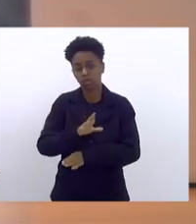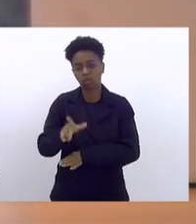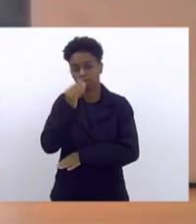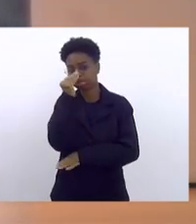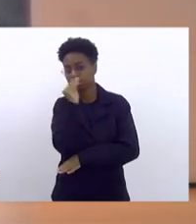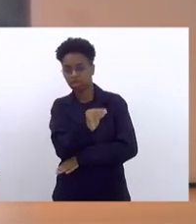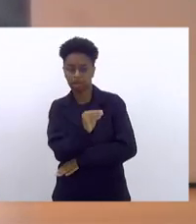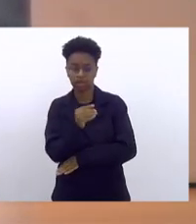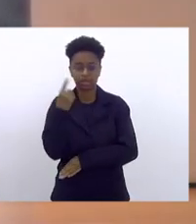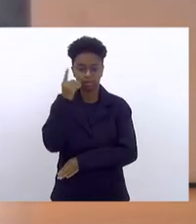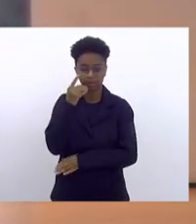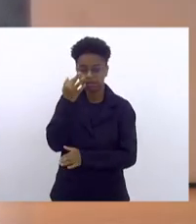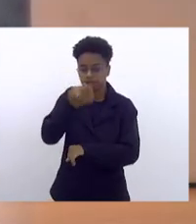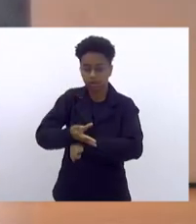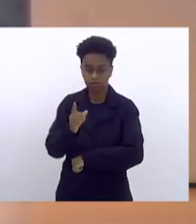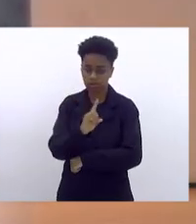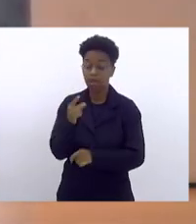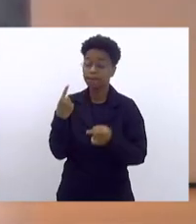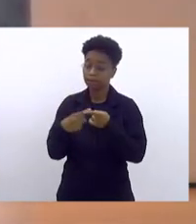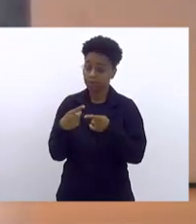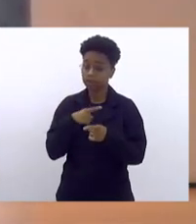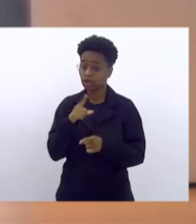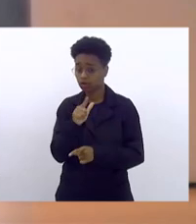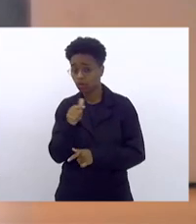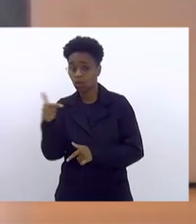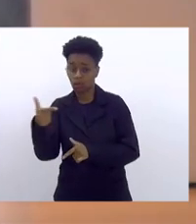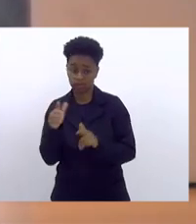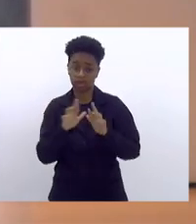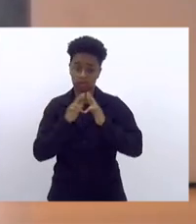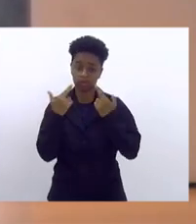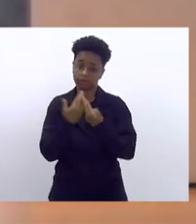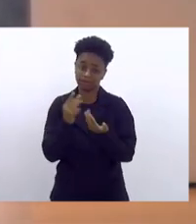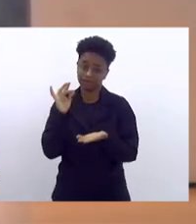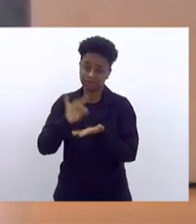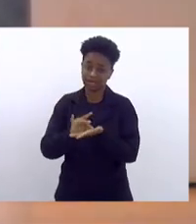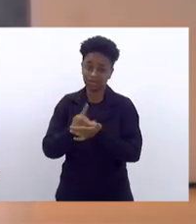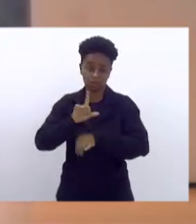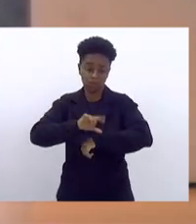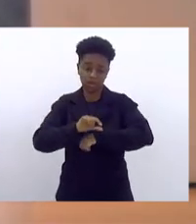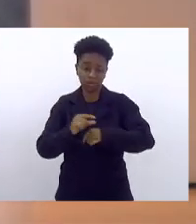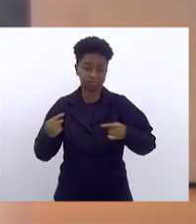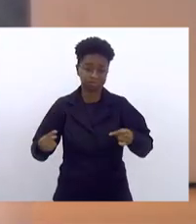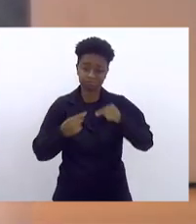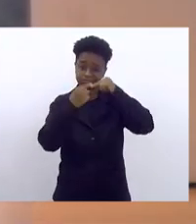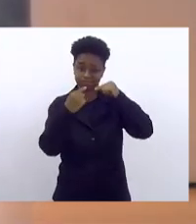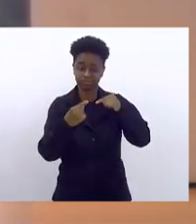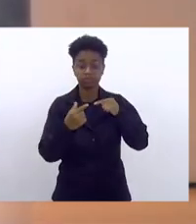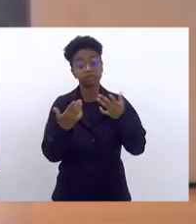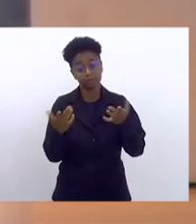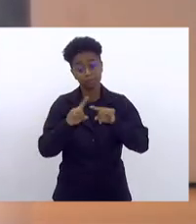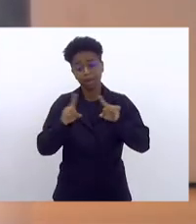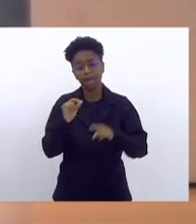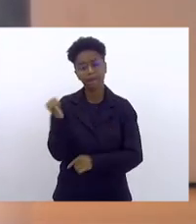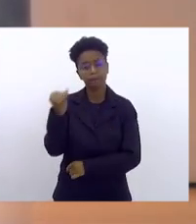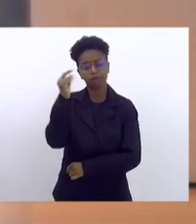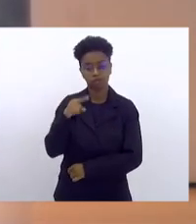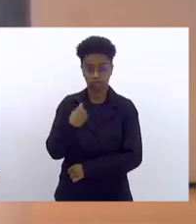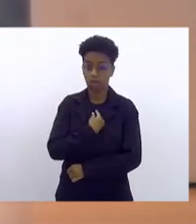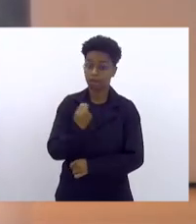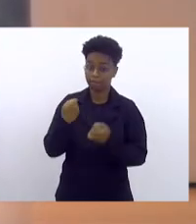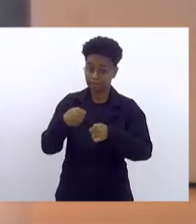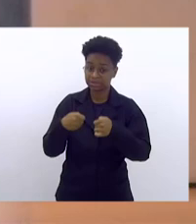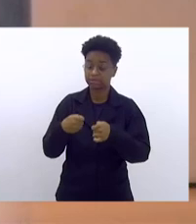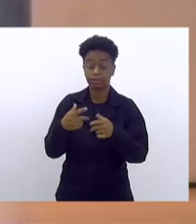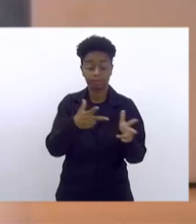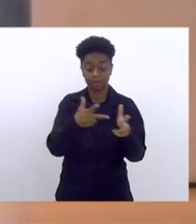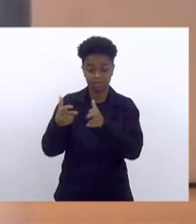deputada não está presente é porque está realmente se chocando as reuniões e isso é importante porque a gente vê a casa trabalhando